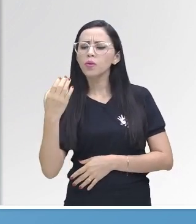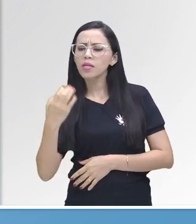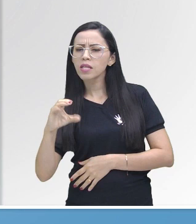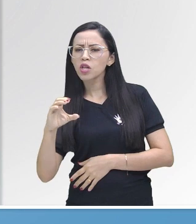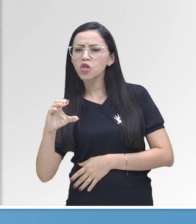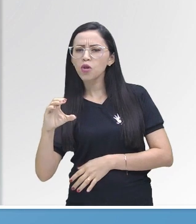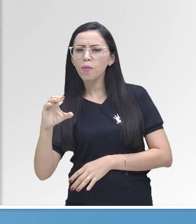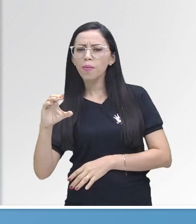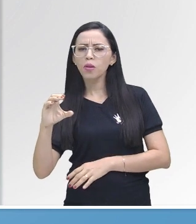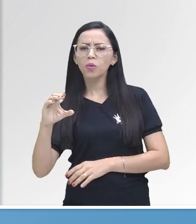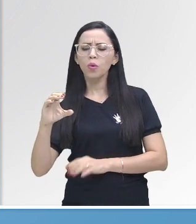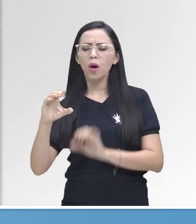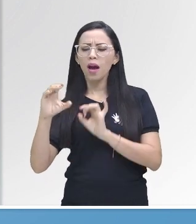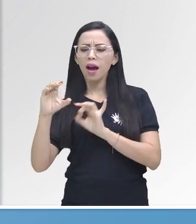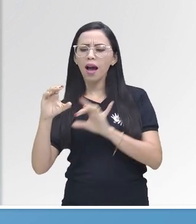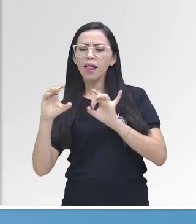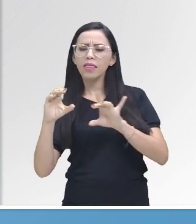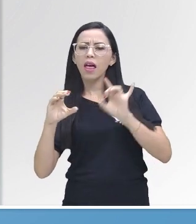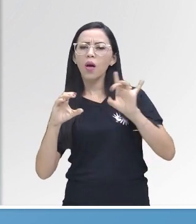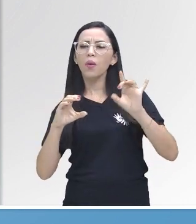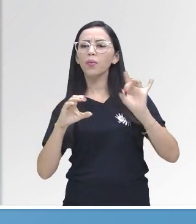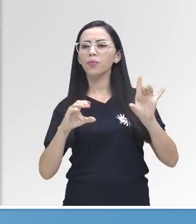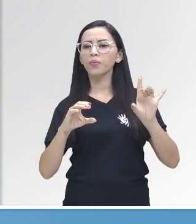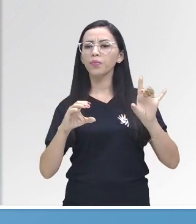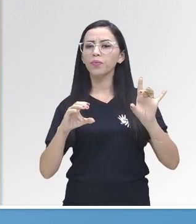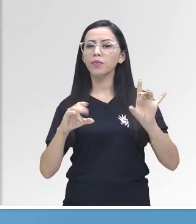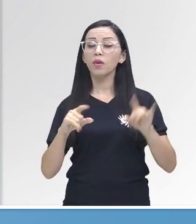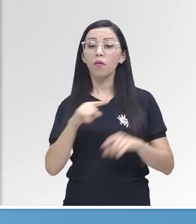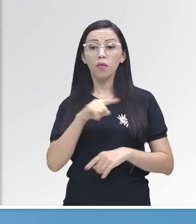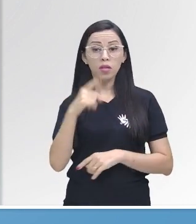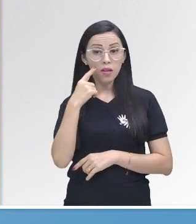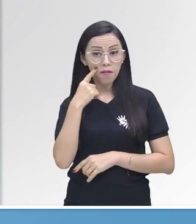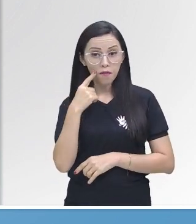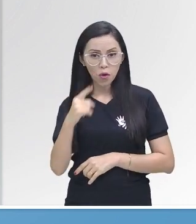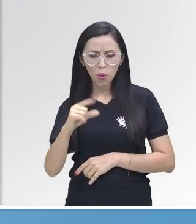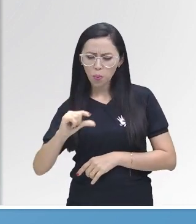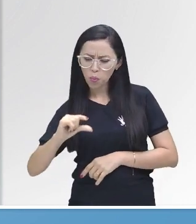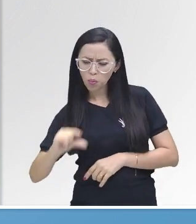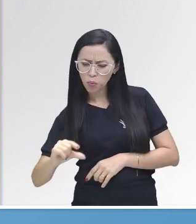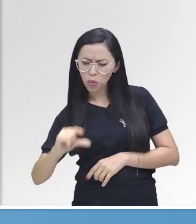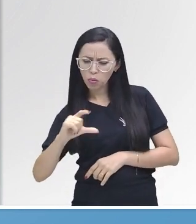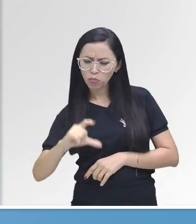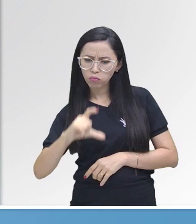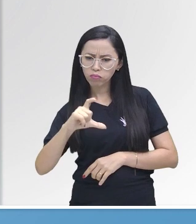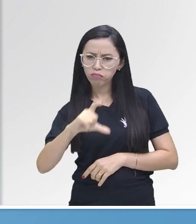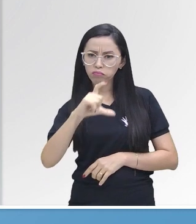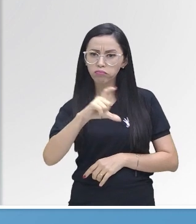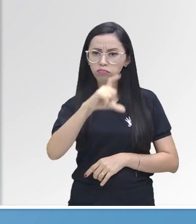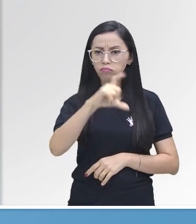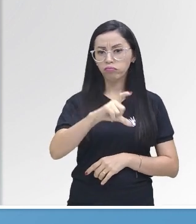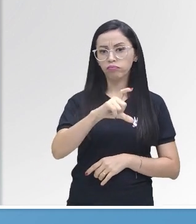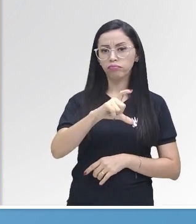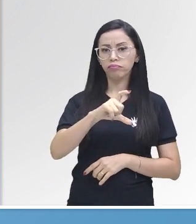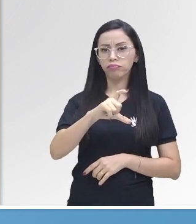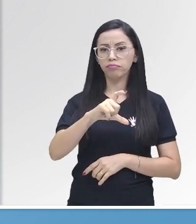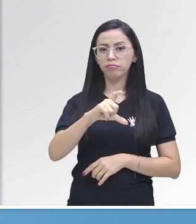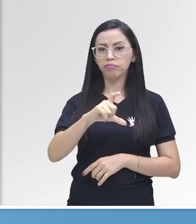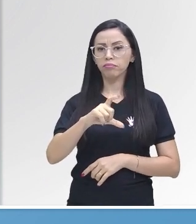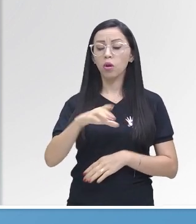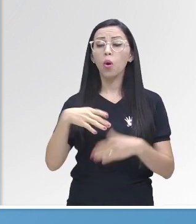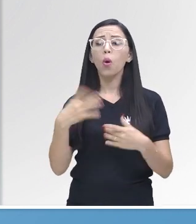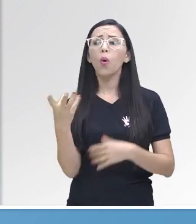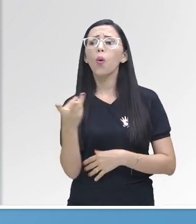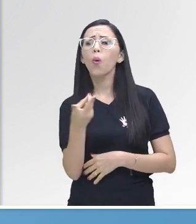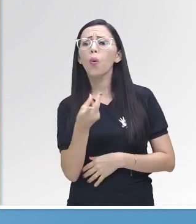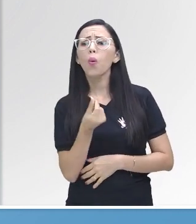clipe? Vocês observaram, né? Olha o tamanho deles, quantos centímetros tem cada um.